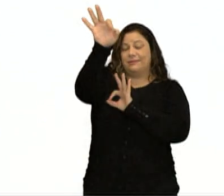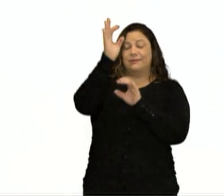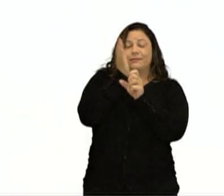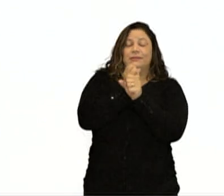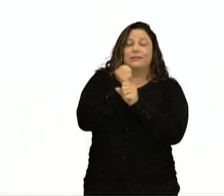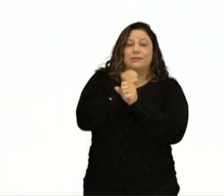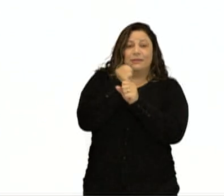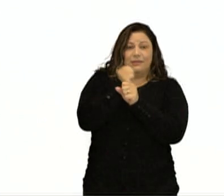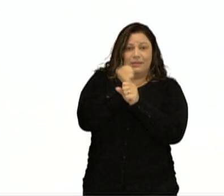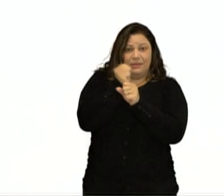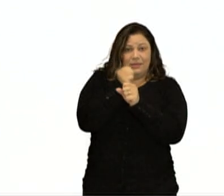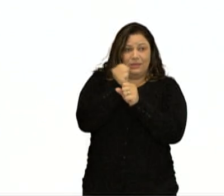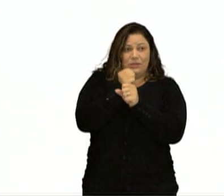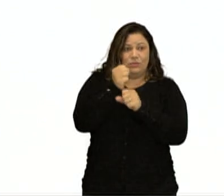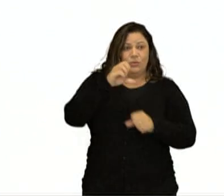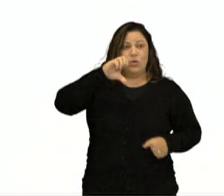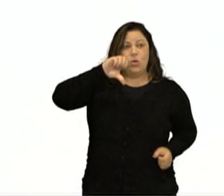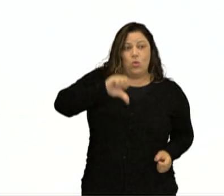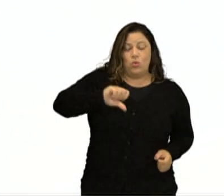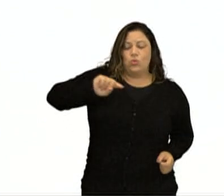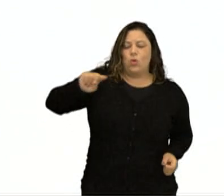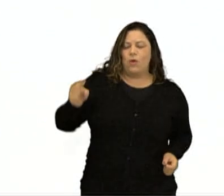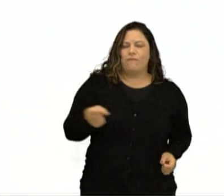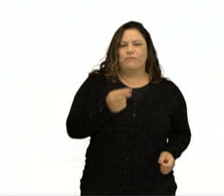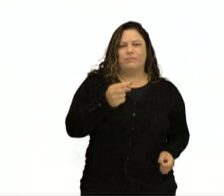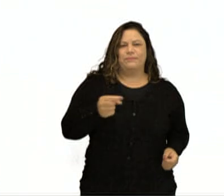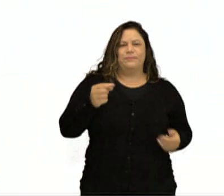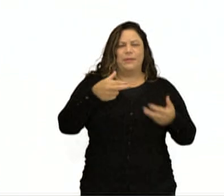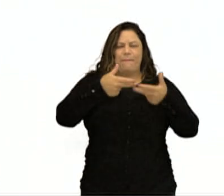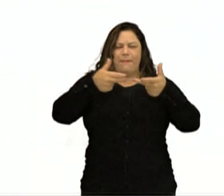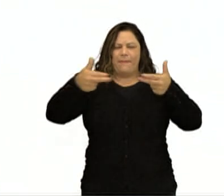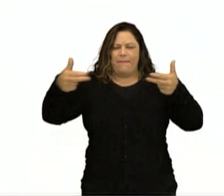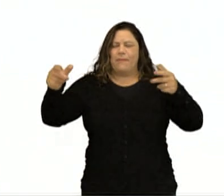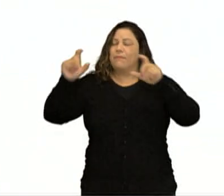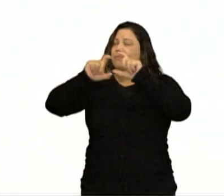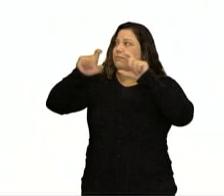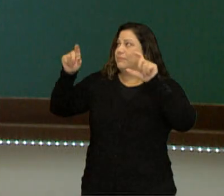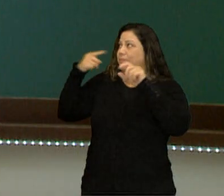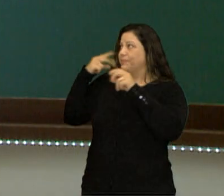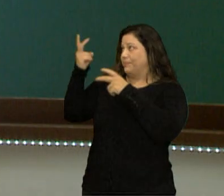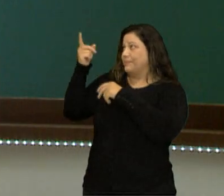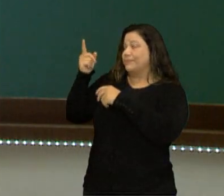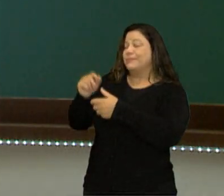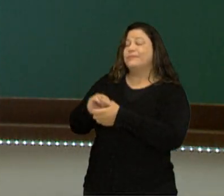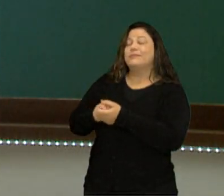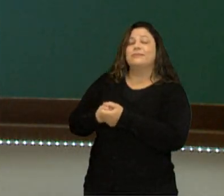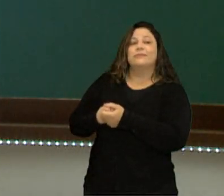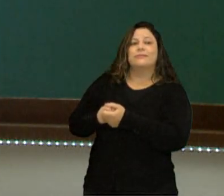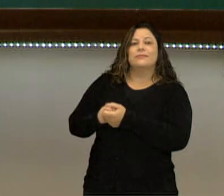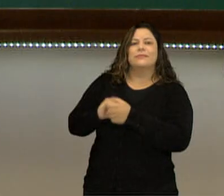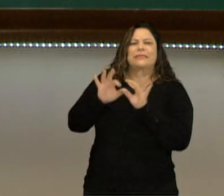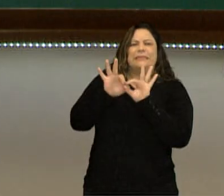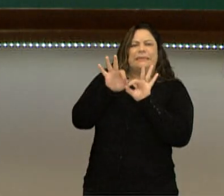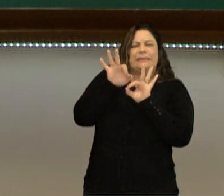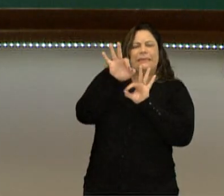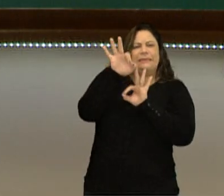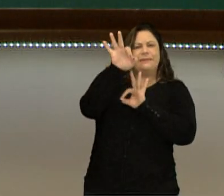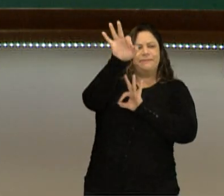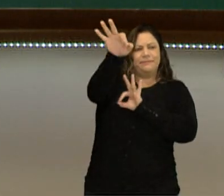um ano-luz é 9 trilhões 460 bilhões de quilômetros. Pessoal, uma distância que é utilizado